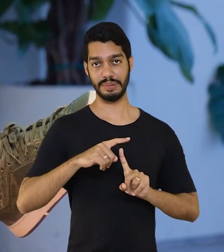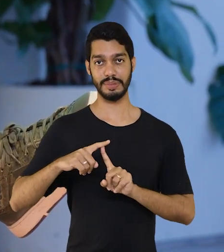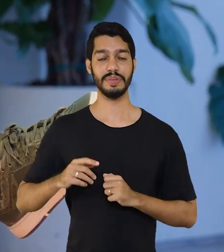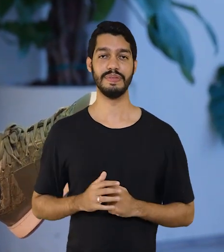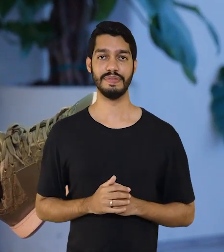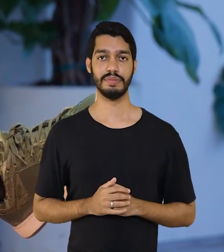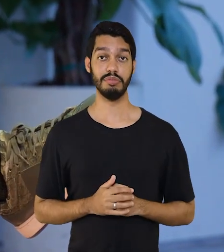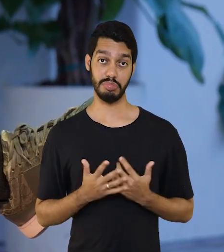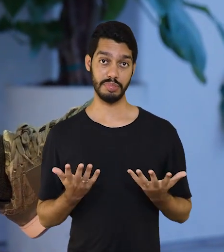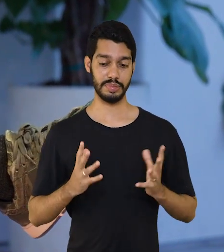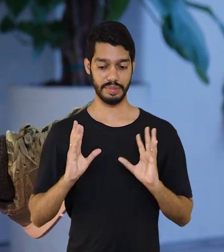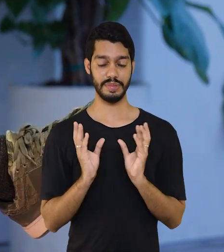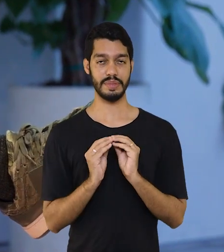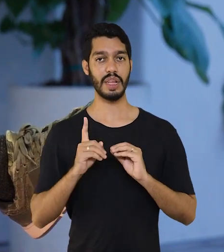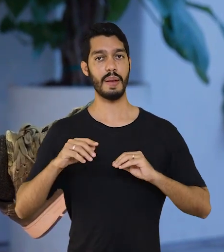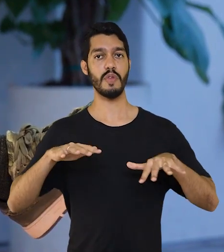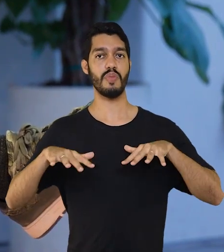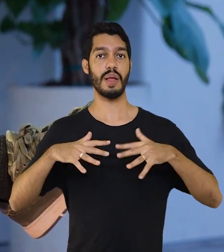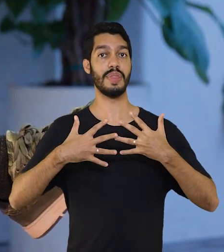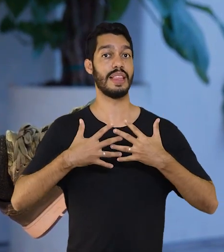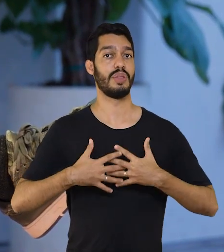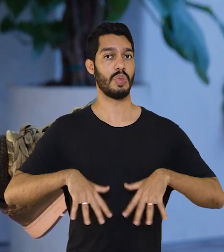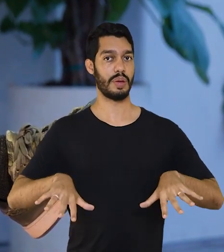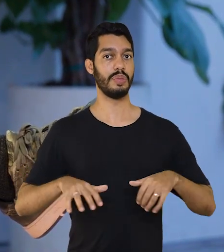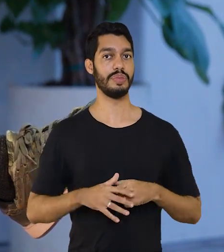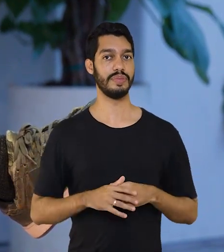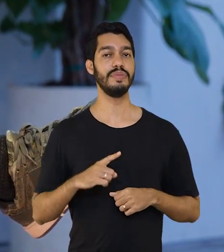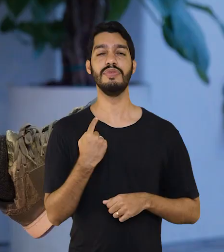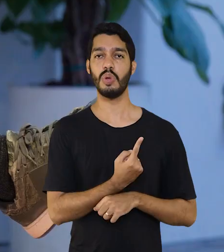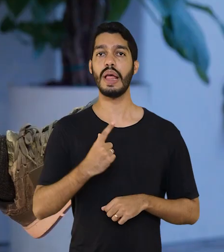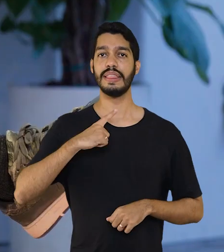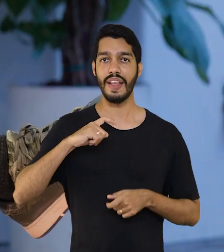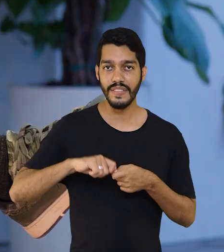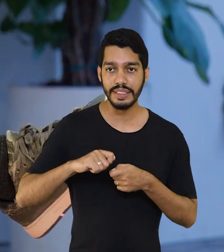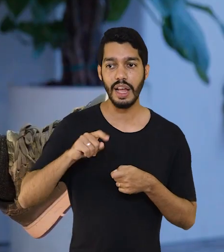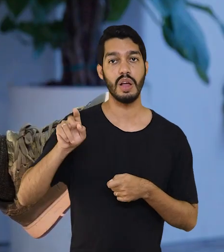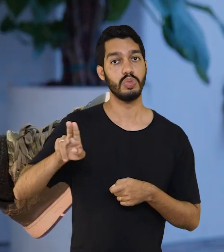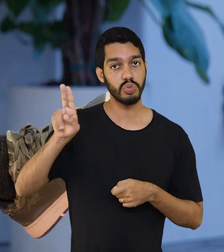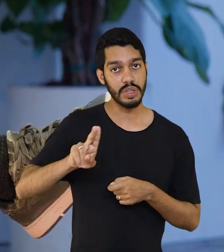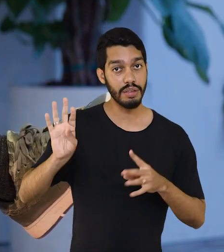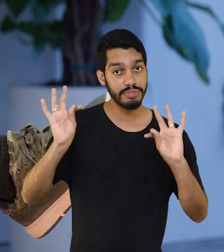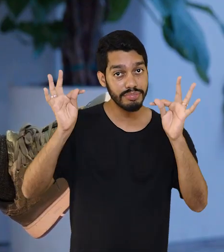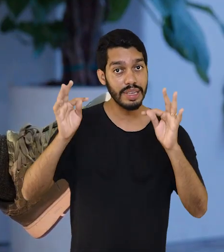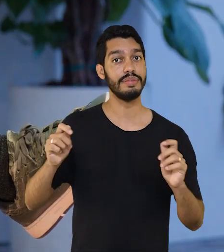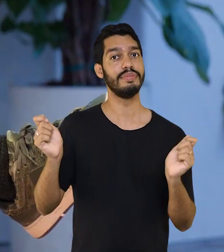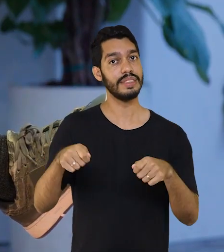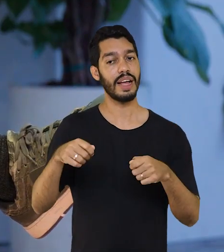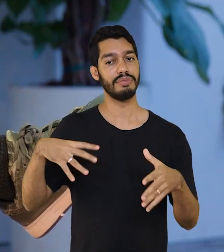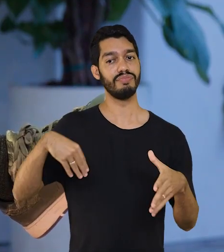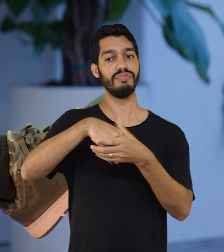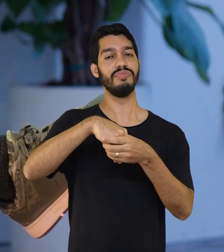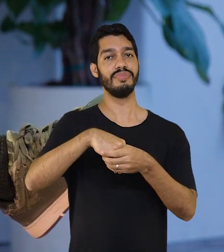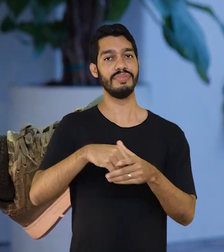soluções. Enfim, então esse é um movimento natural. E muito do que a gente tem que fazer como tecnologia é ser capaz de ser